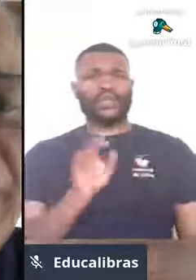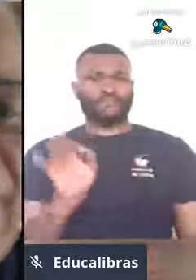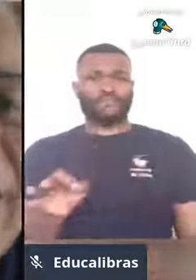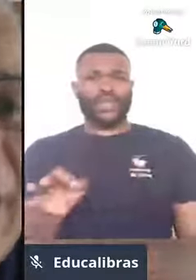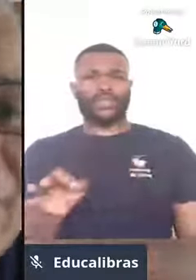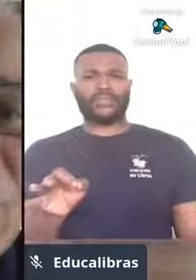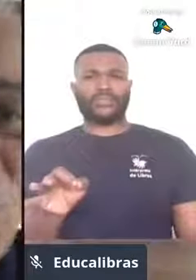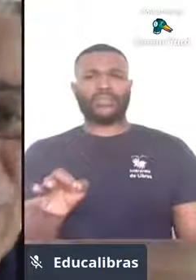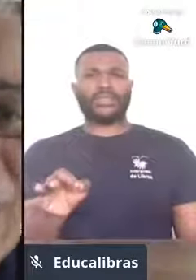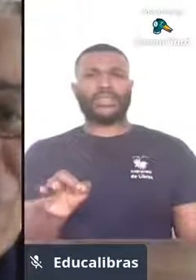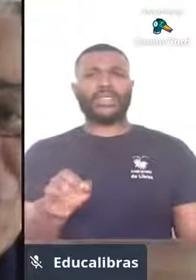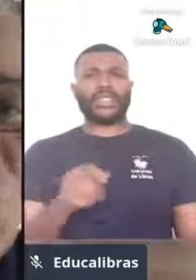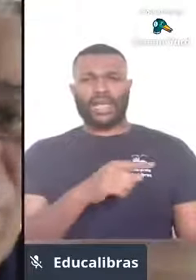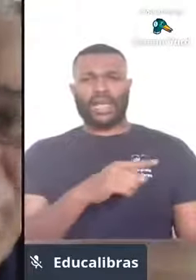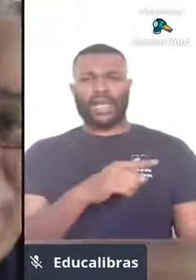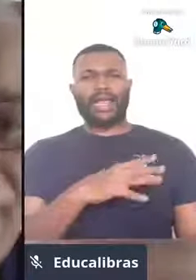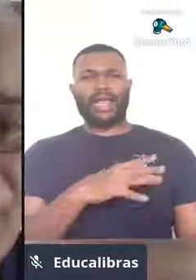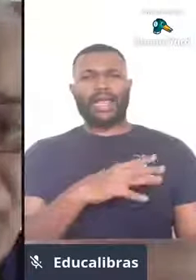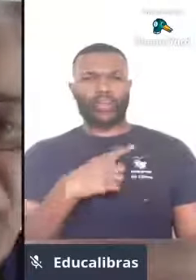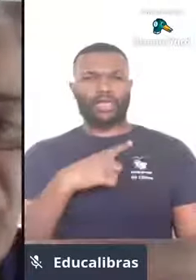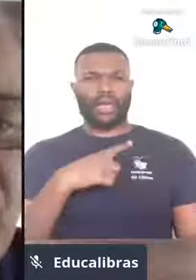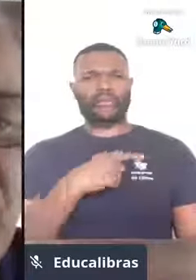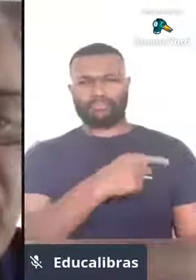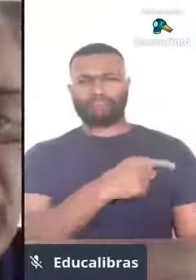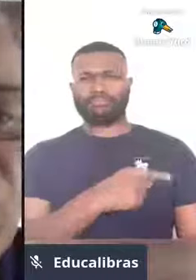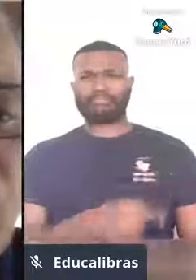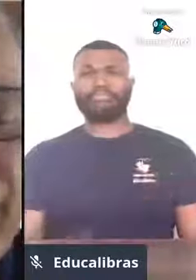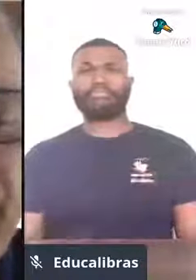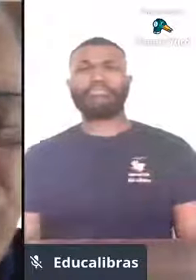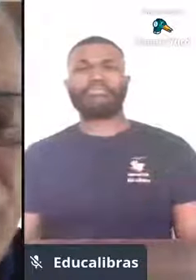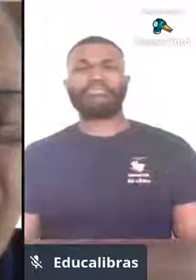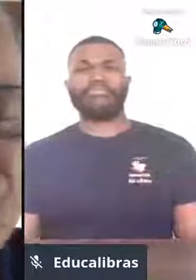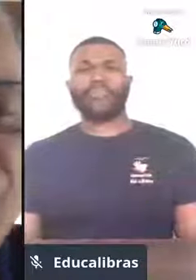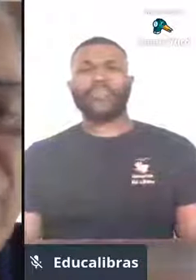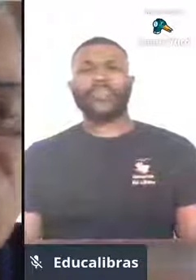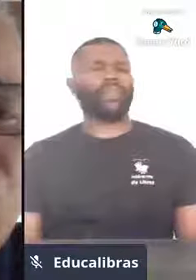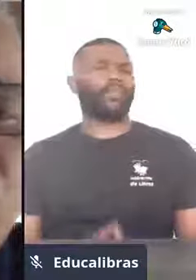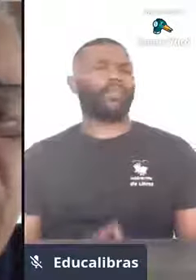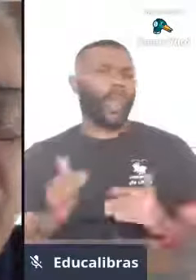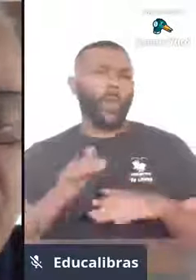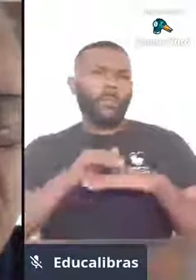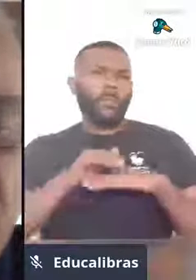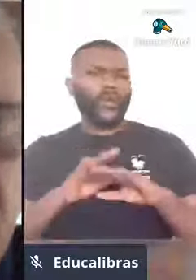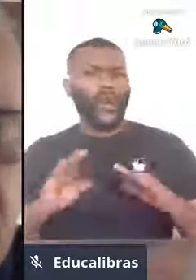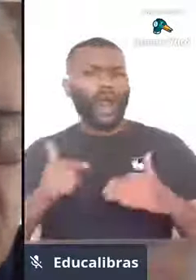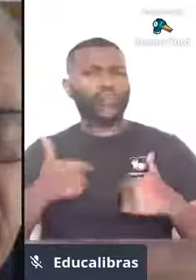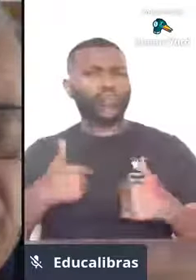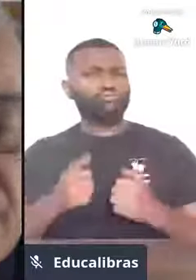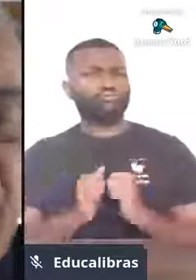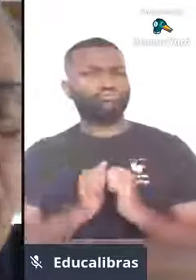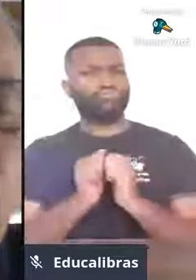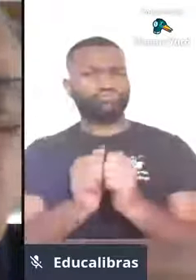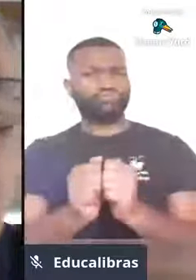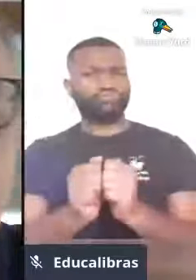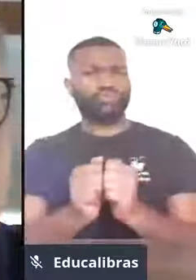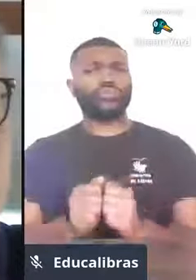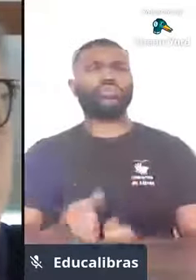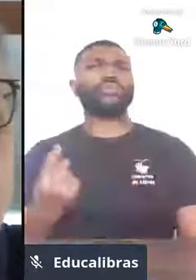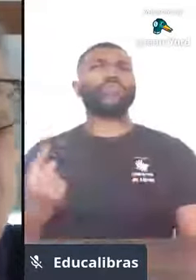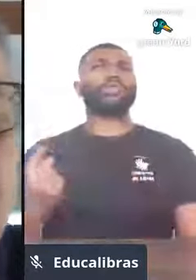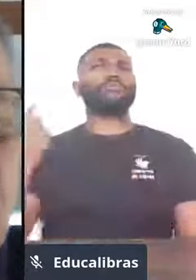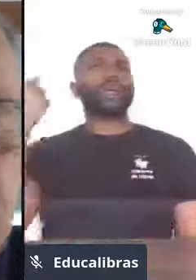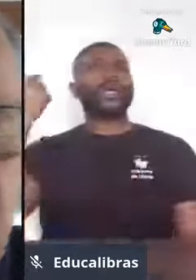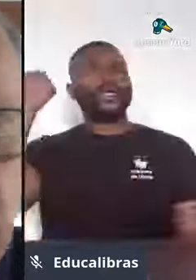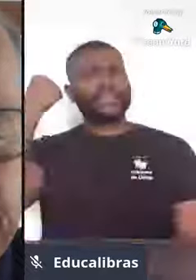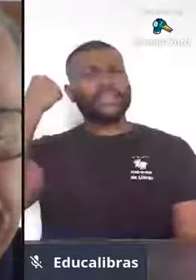tem, né? Coragem de sobra. E entrou com a cara e a coragem, eu entrei junto com ela. E nessa época, como a gente não